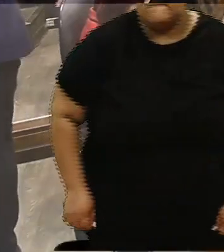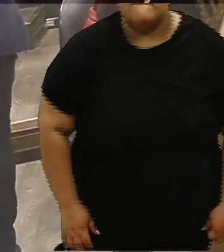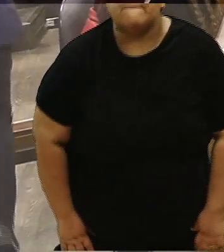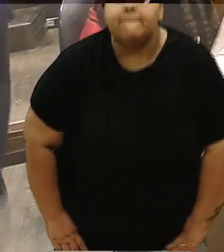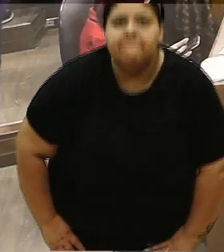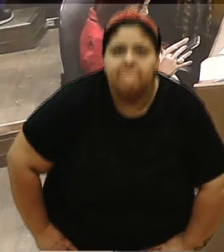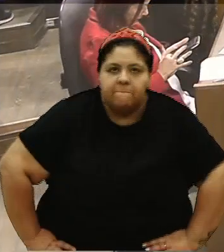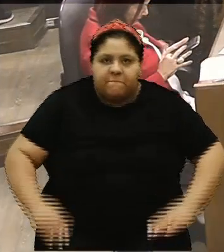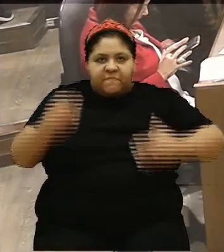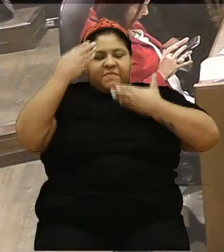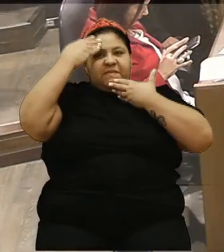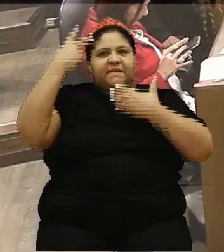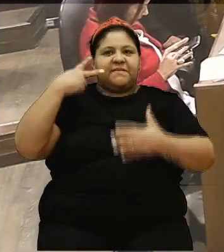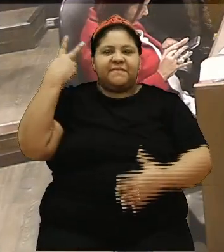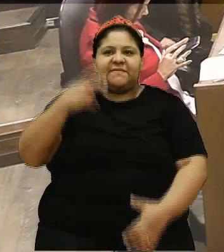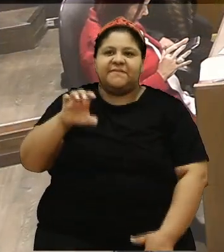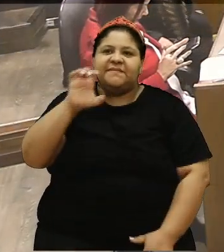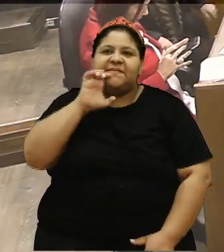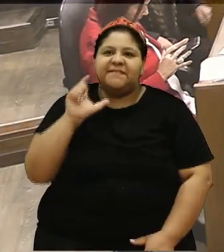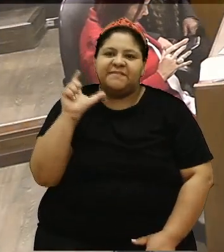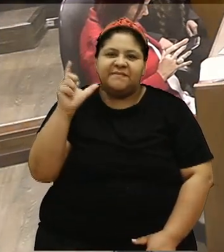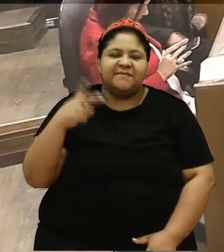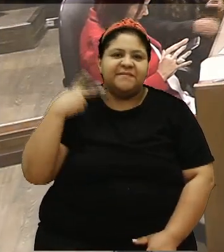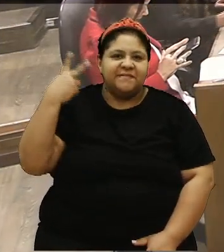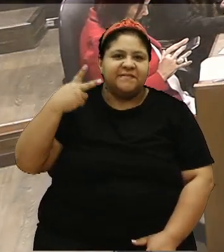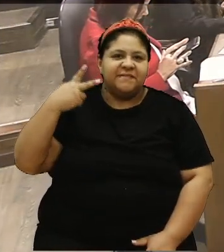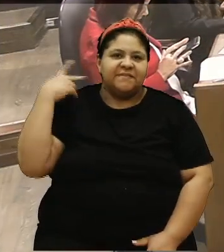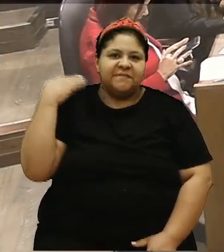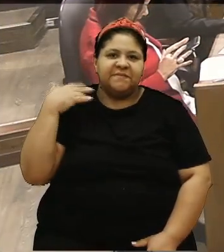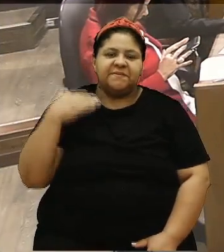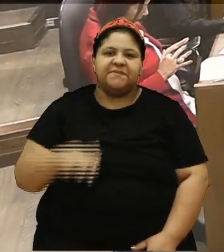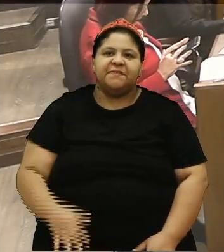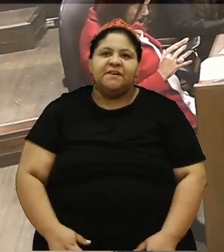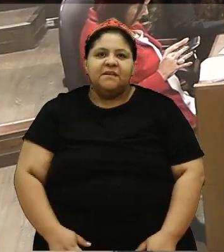Estela Balardim, com a palavra a vereadora Andressa Marques.